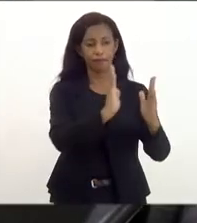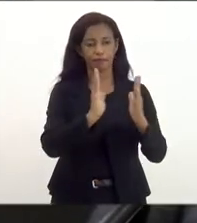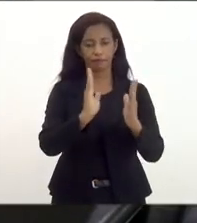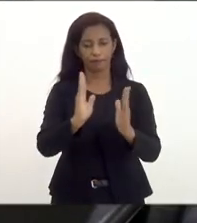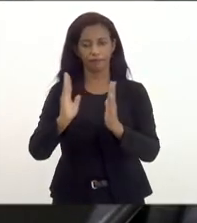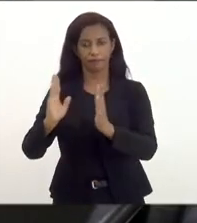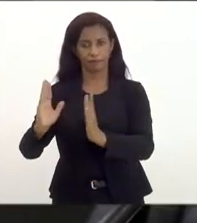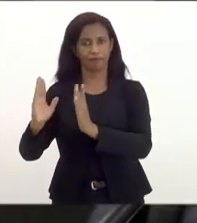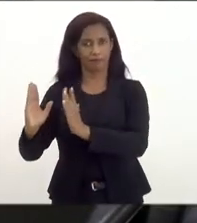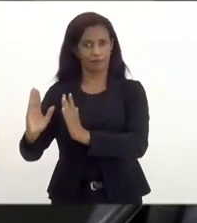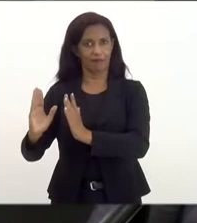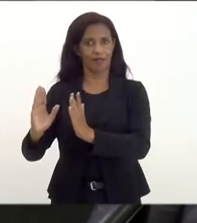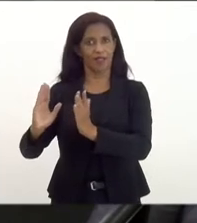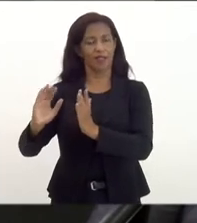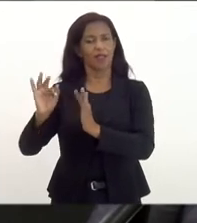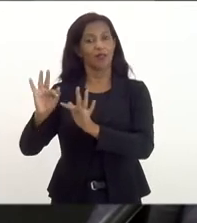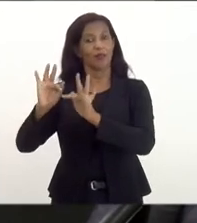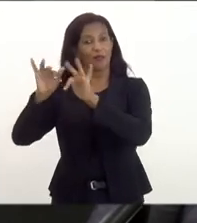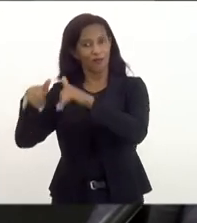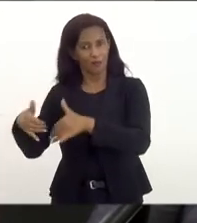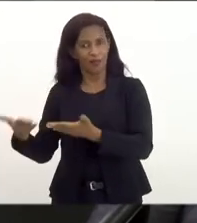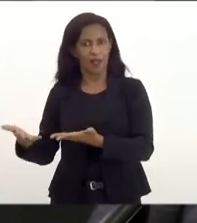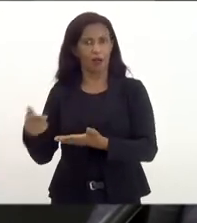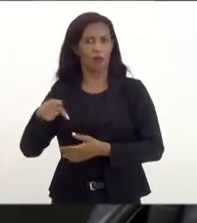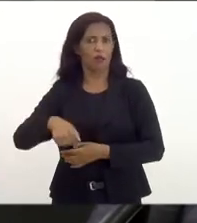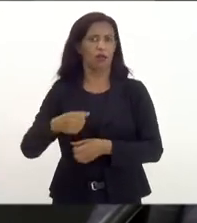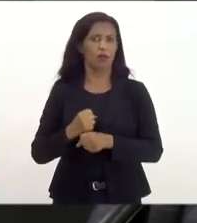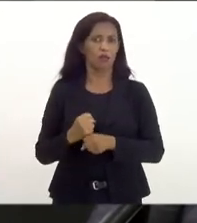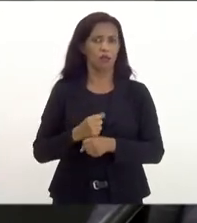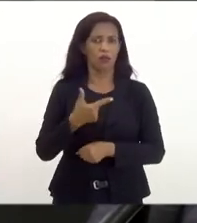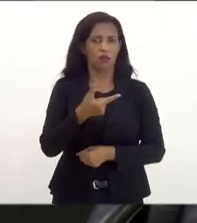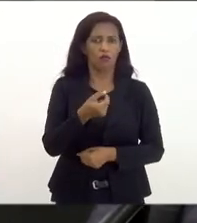foi extinção propriamente dita foi esse ano